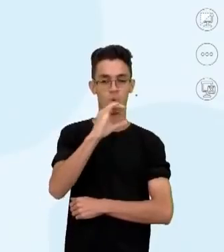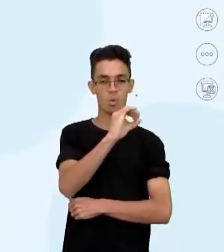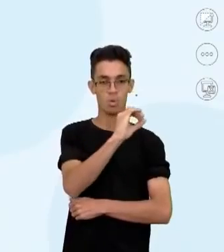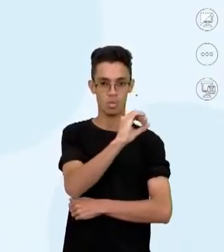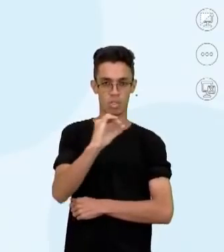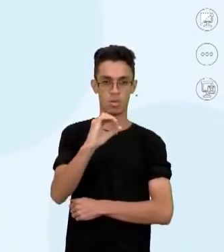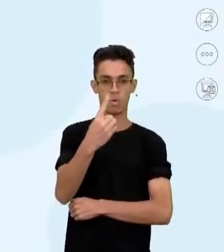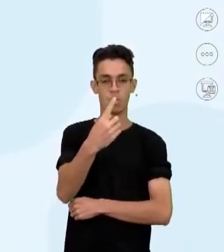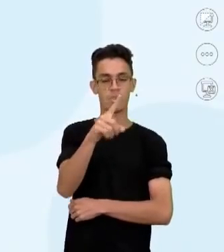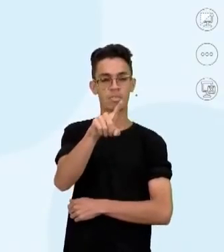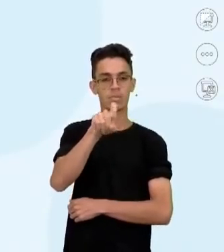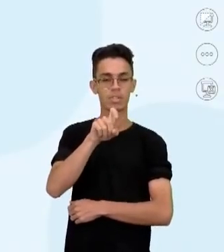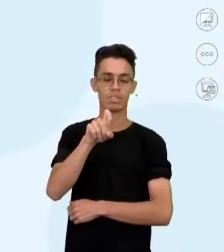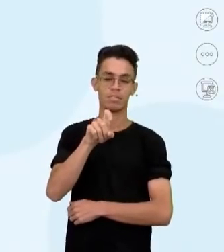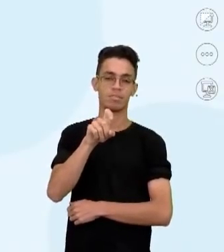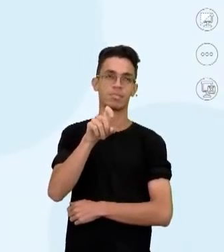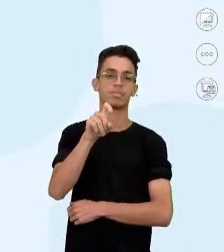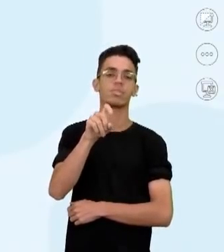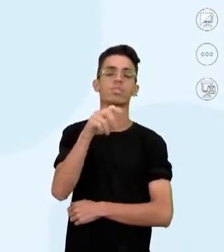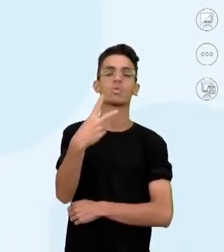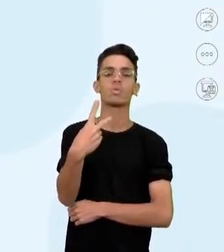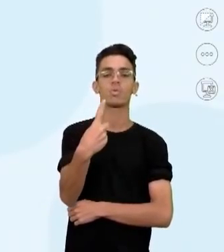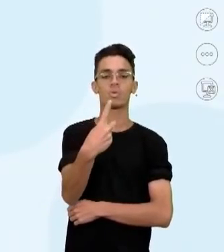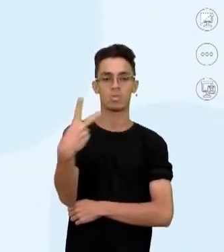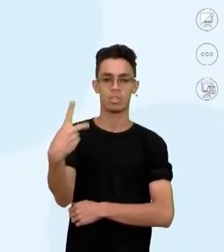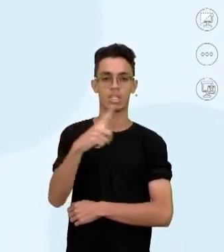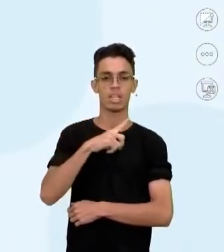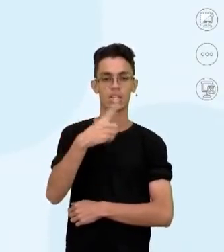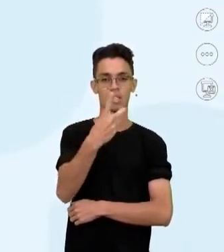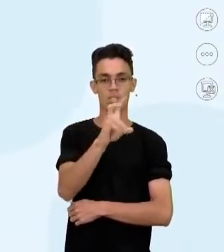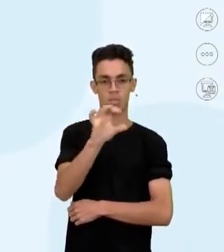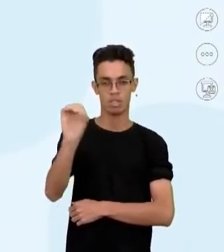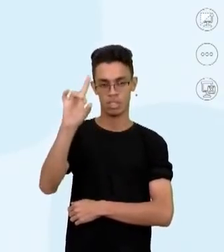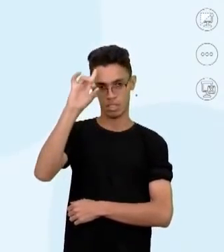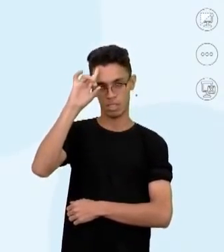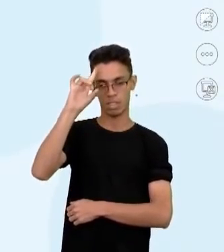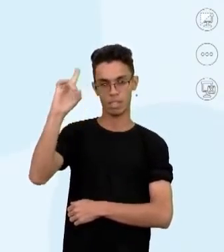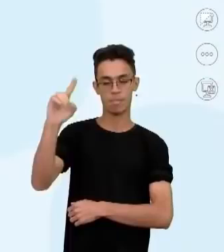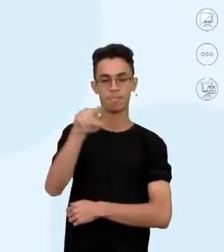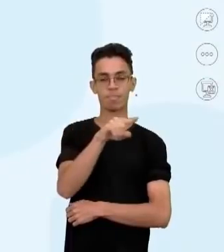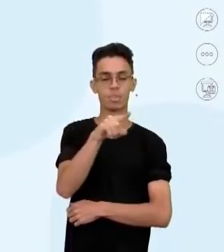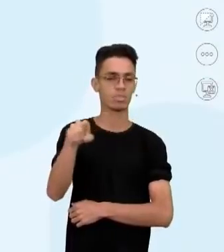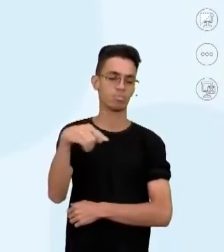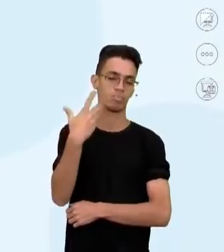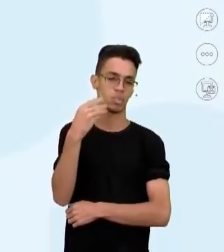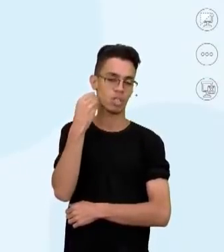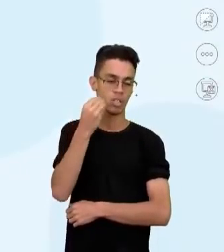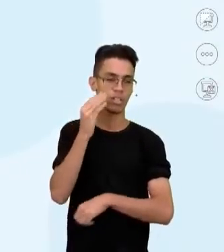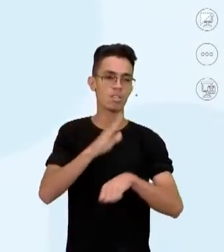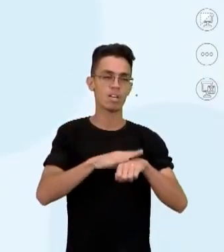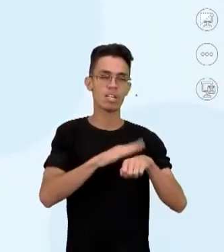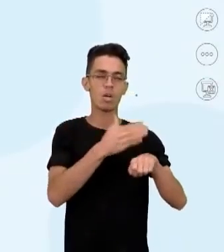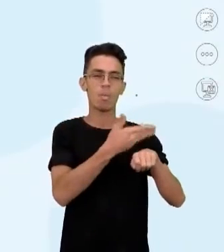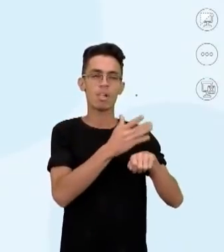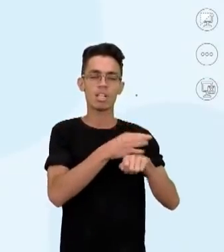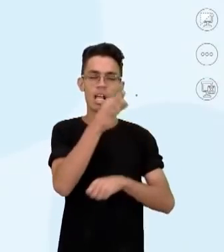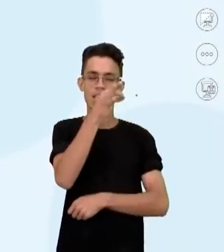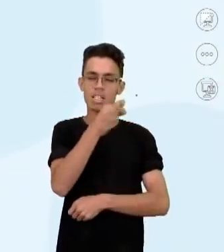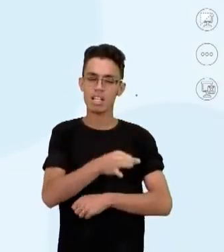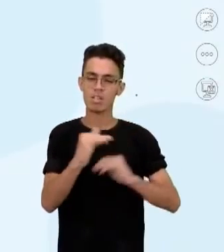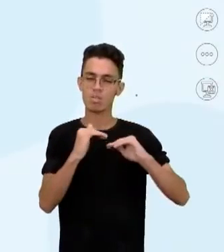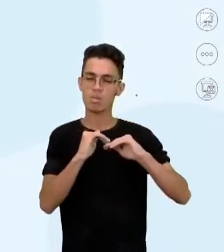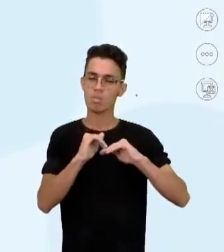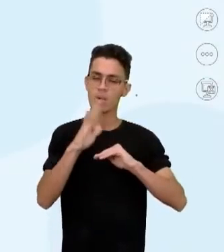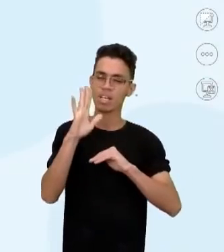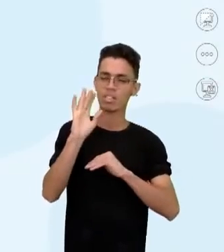12, tá bom? E aí, realmente, isso vai dar 150 dias. E aí você testa, deu certo esse resultado? Tinha que dar